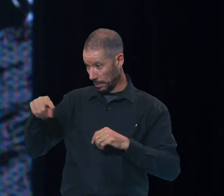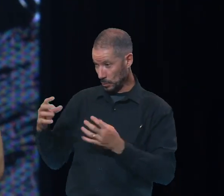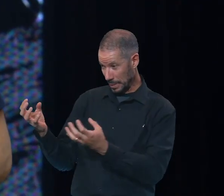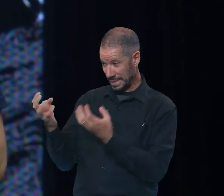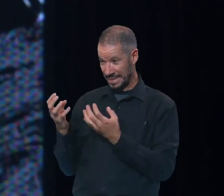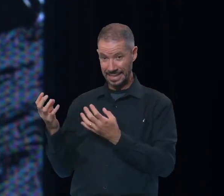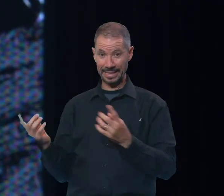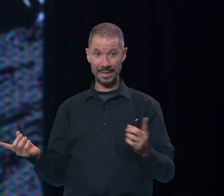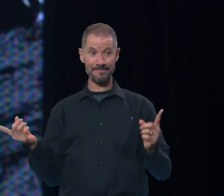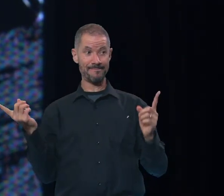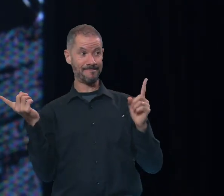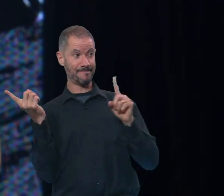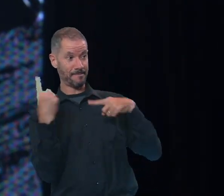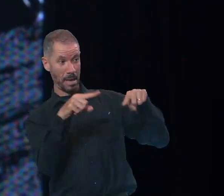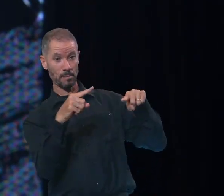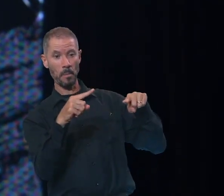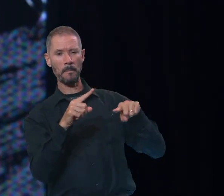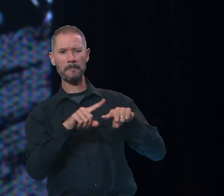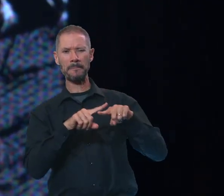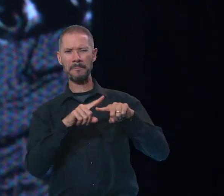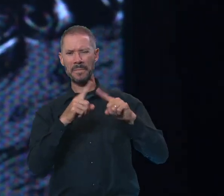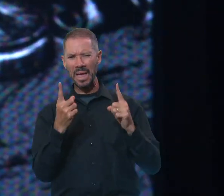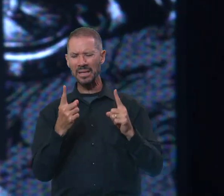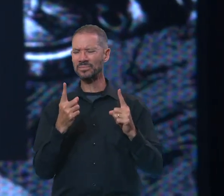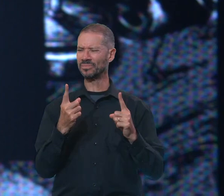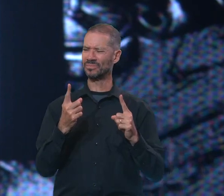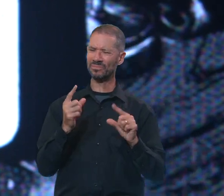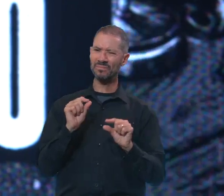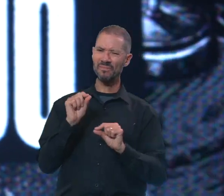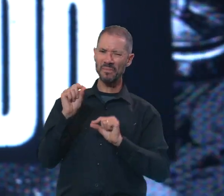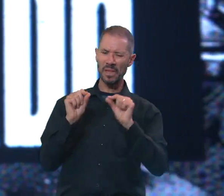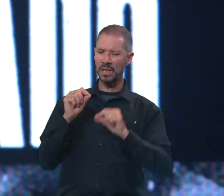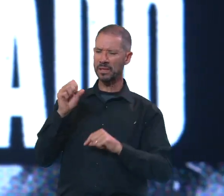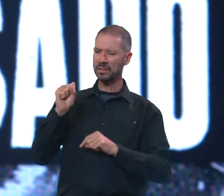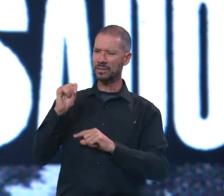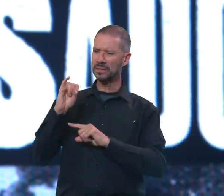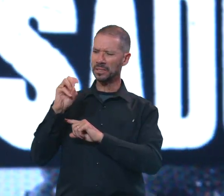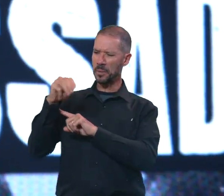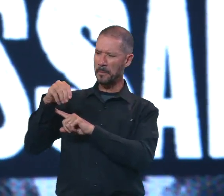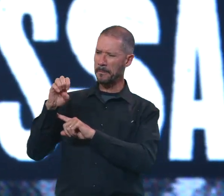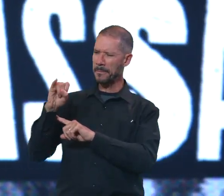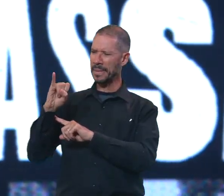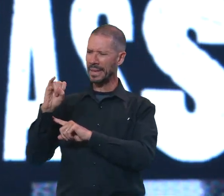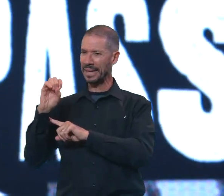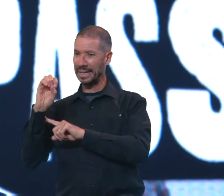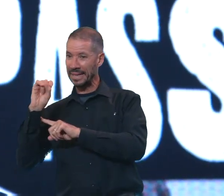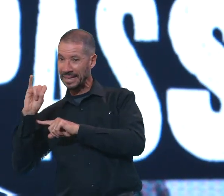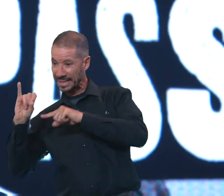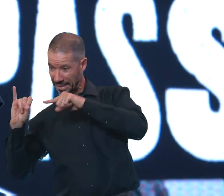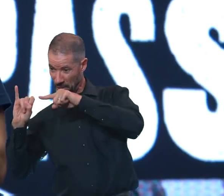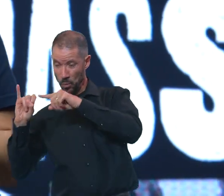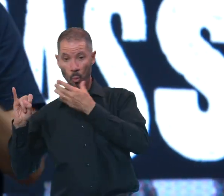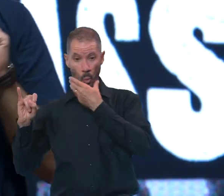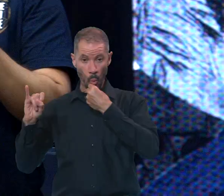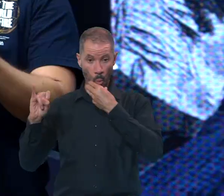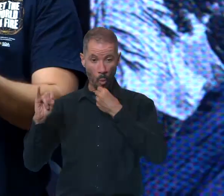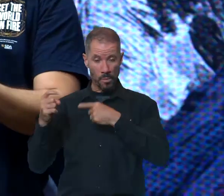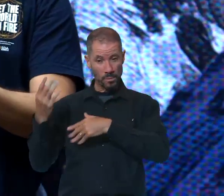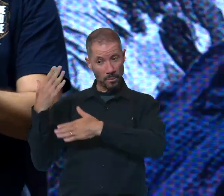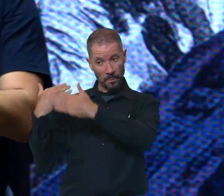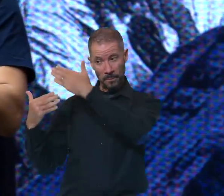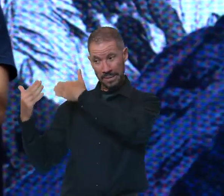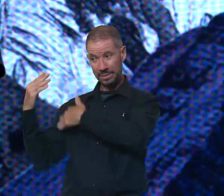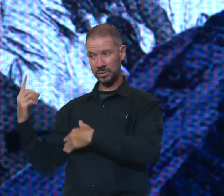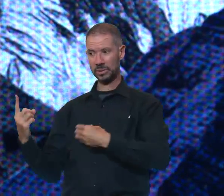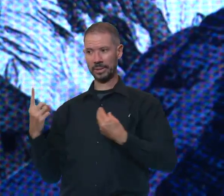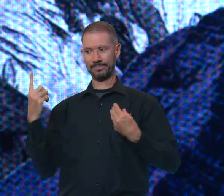naquele momento. E é interessante porque, à medida que Simei começa a trazer algumas coisas que têm a ver com o passado de